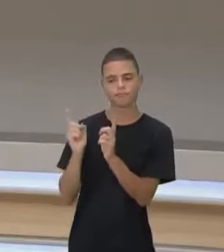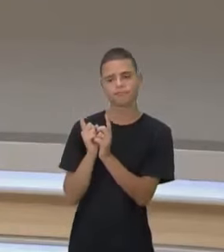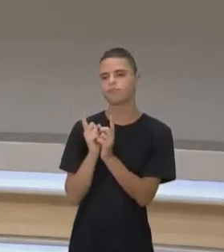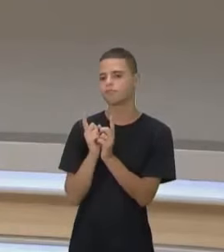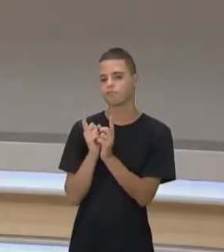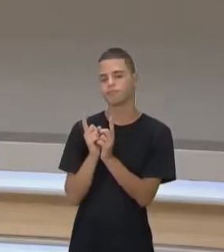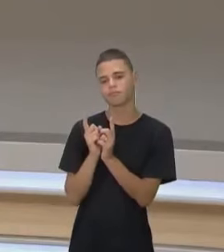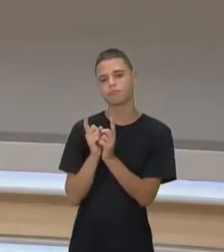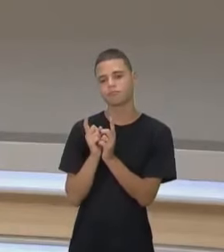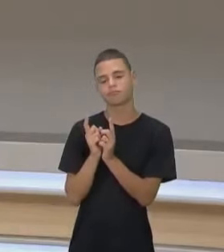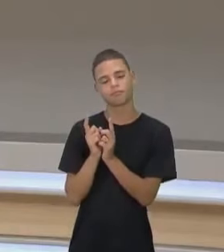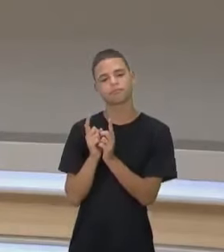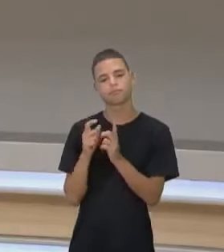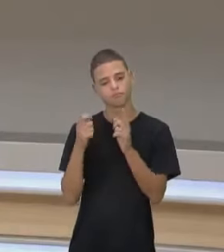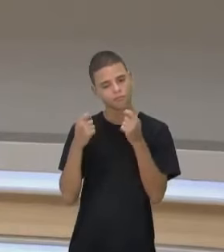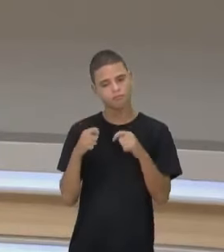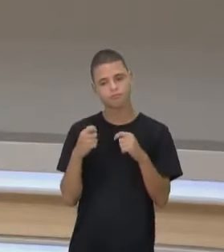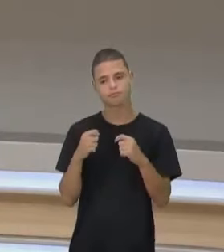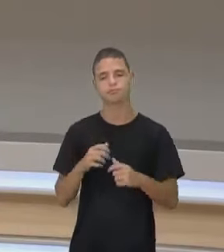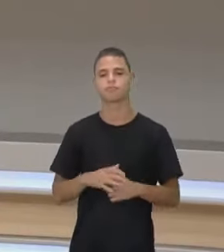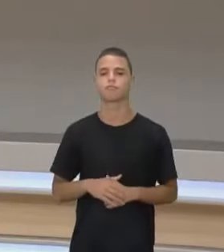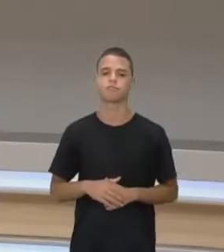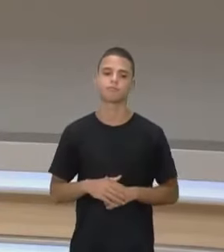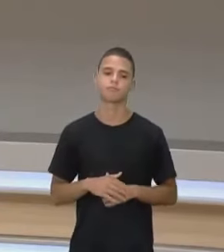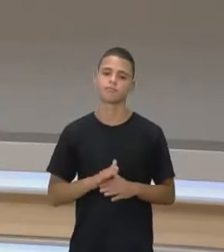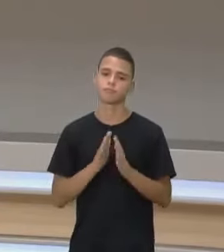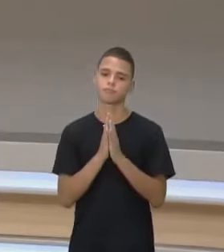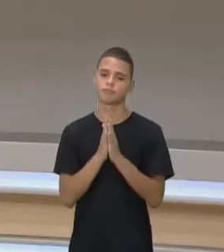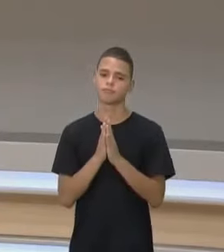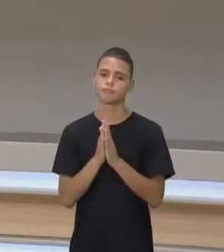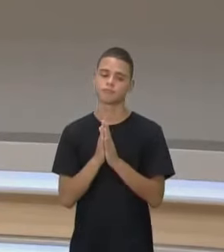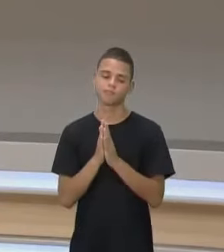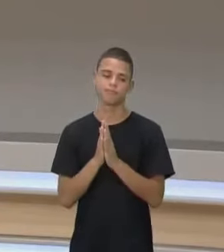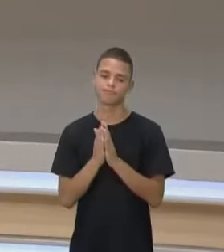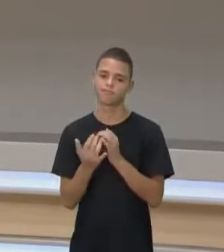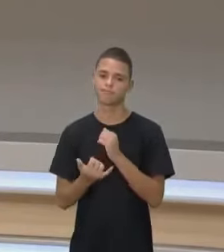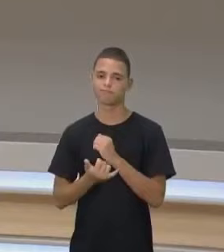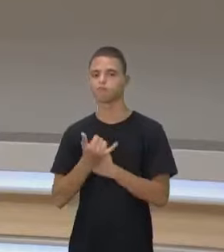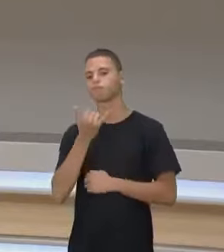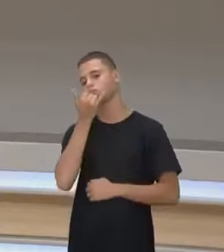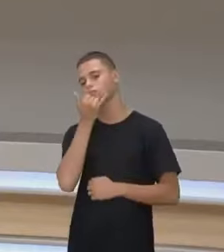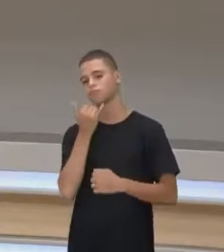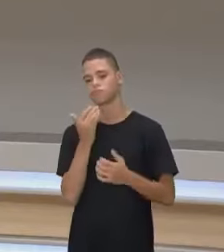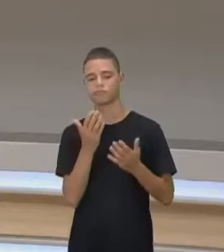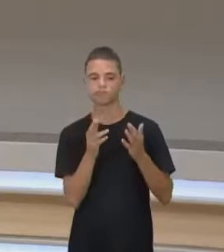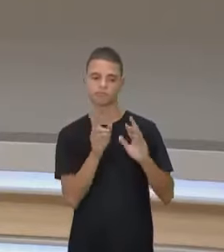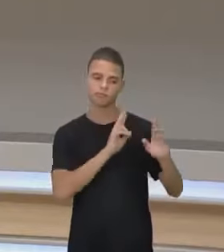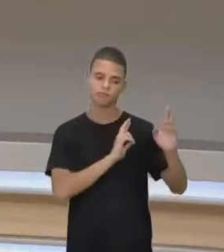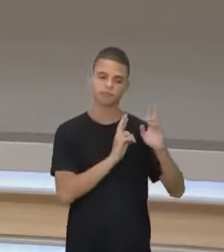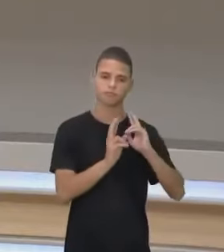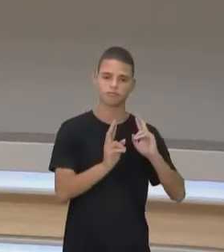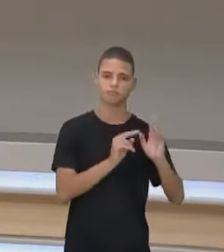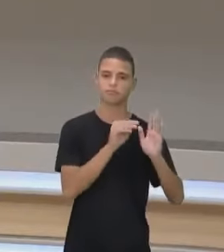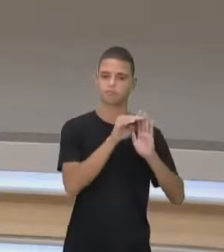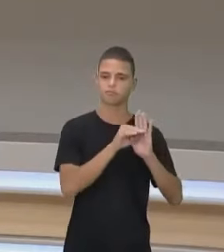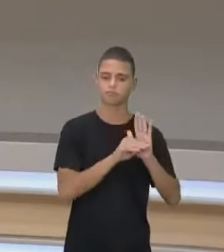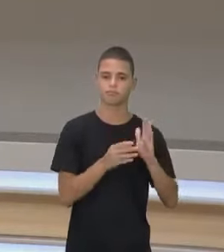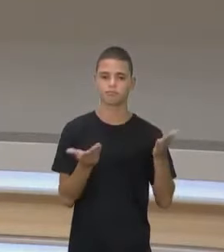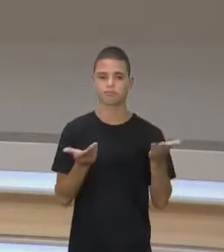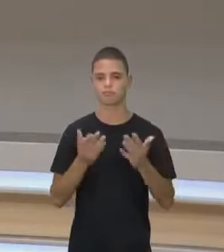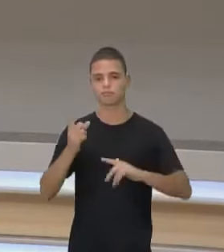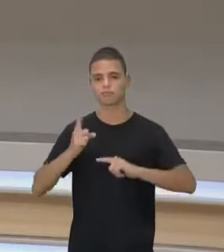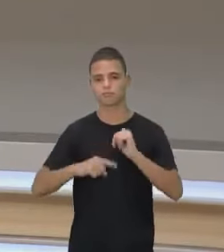aula para cada slide. Tá? Então, pessoal, não fiquem frustrados com relação à quantidade de conteúdo. Hoje em dia os materiais